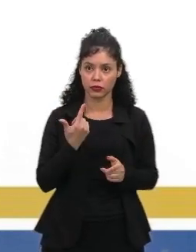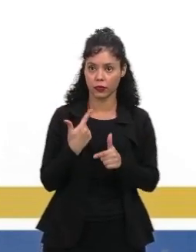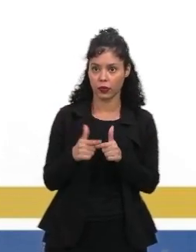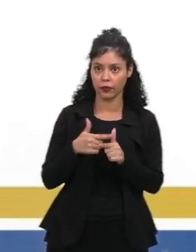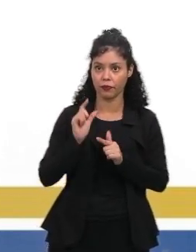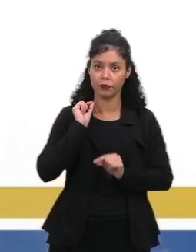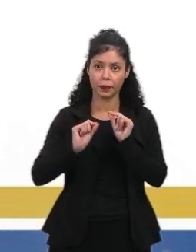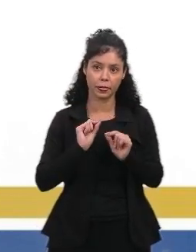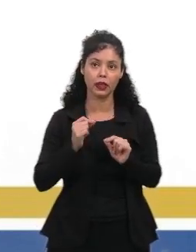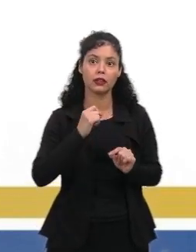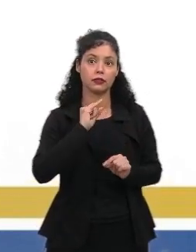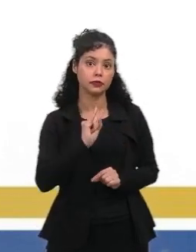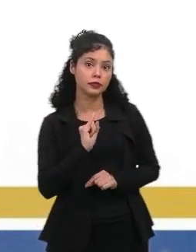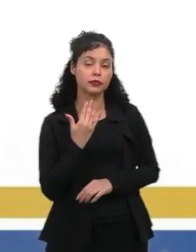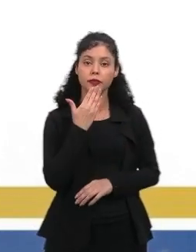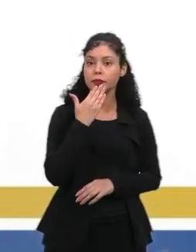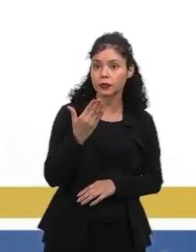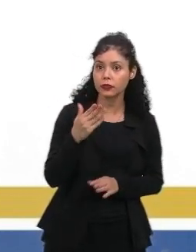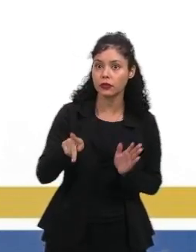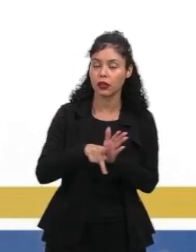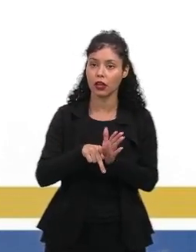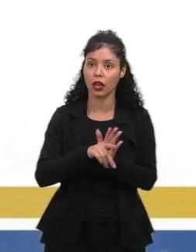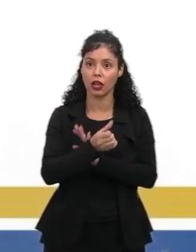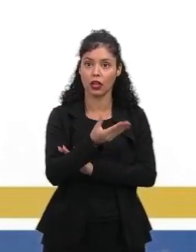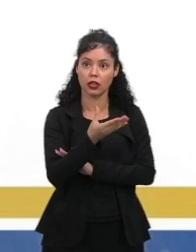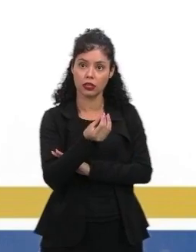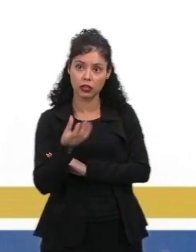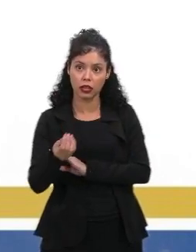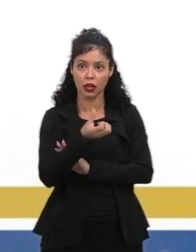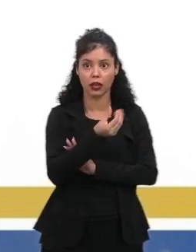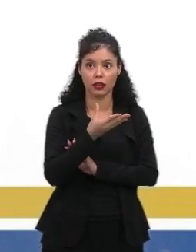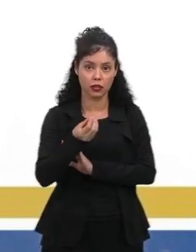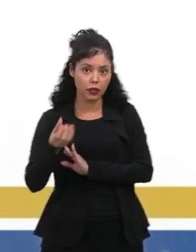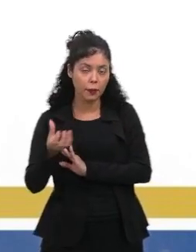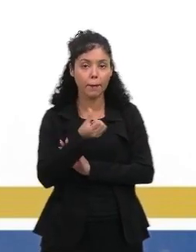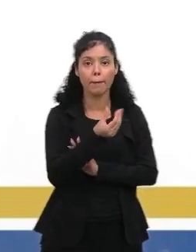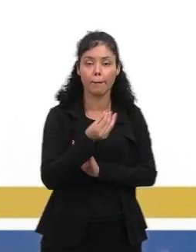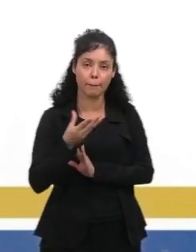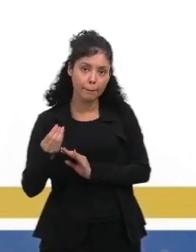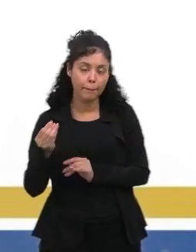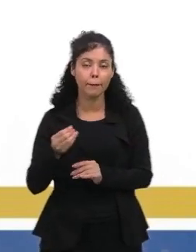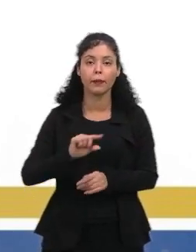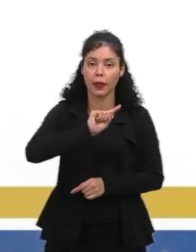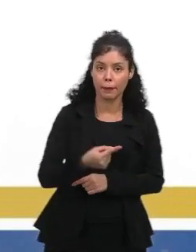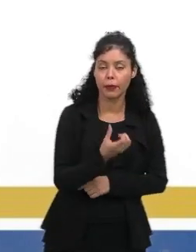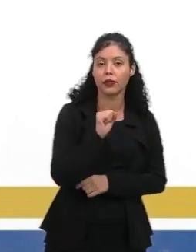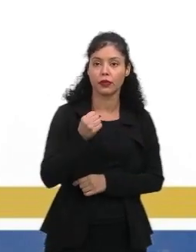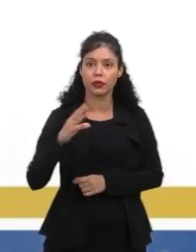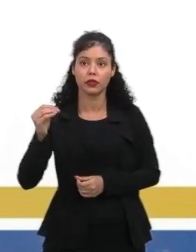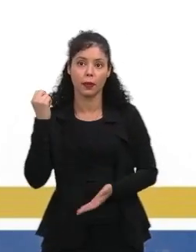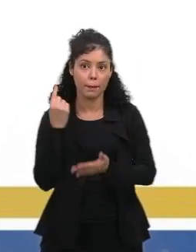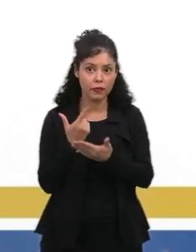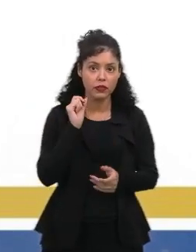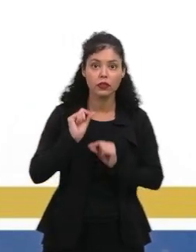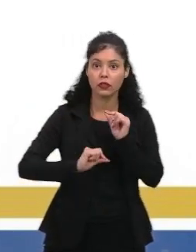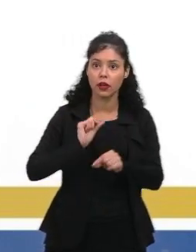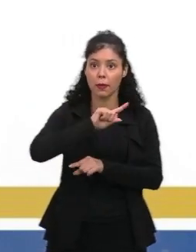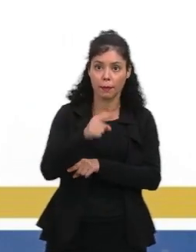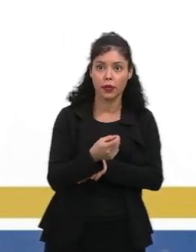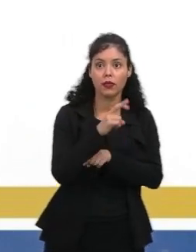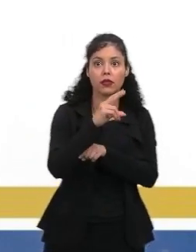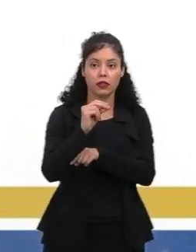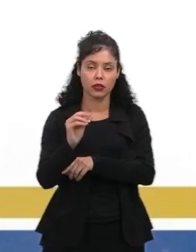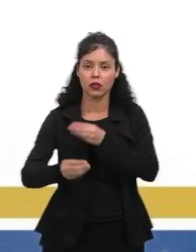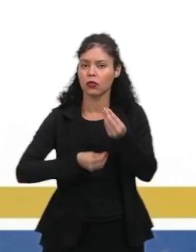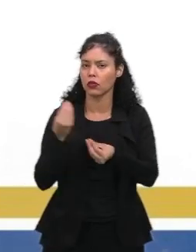problema é que se você pegar 600 mais 600 mais 600, dá 1.800. Mas o valor real à vista seria 1.500.